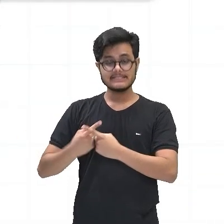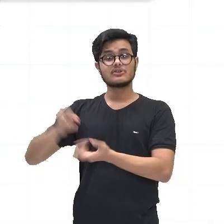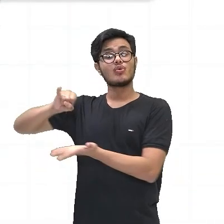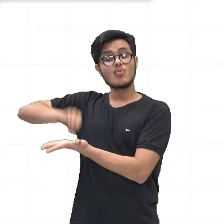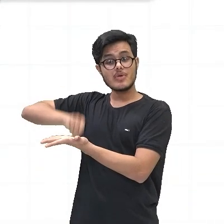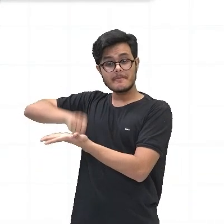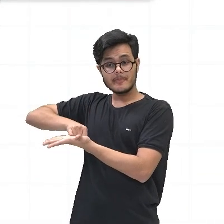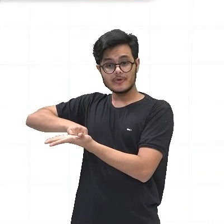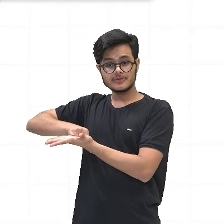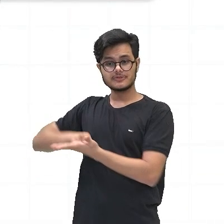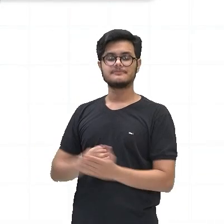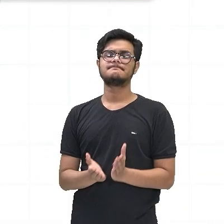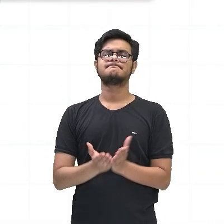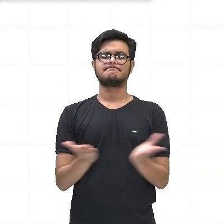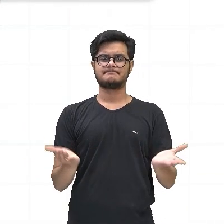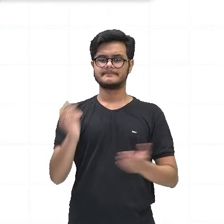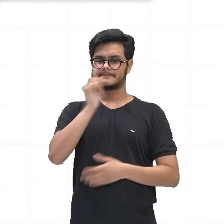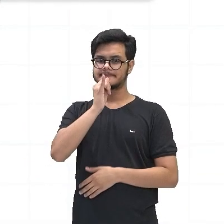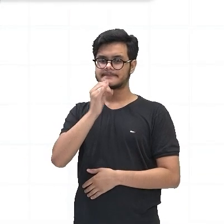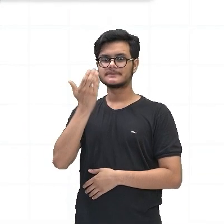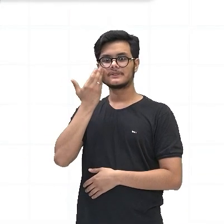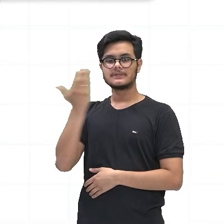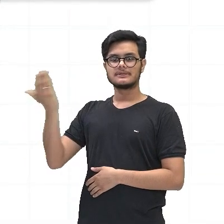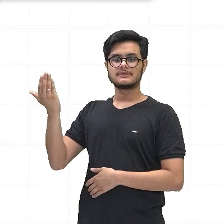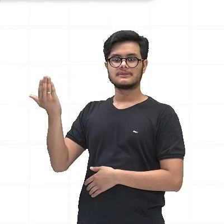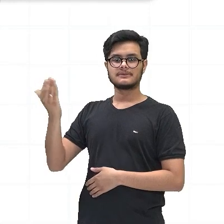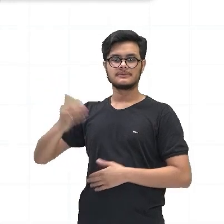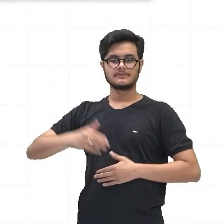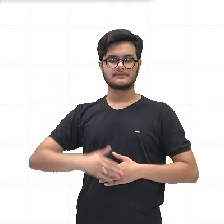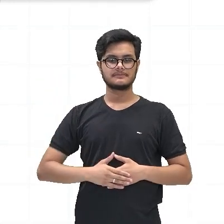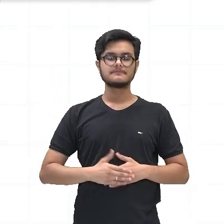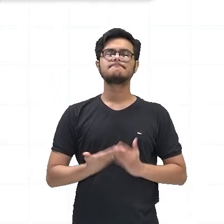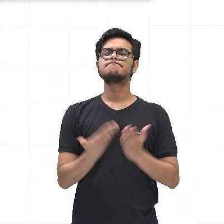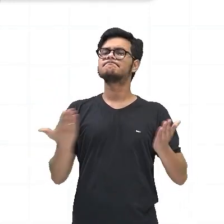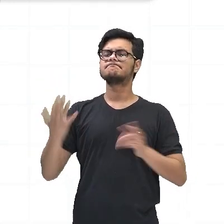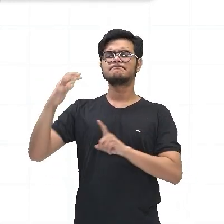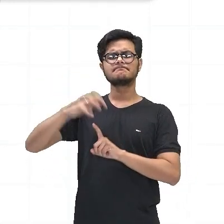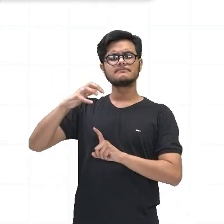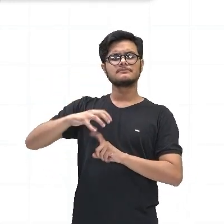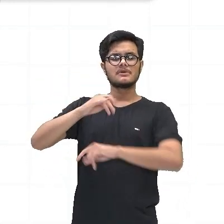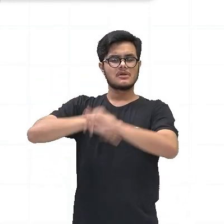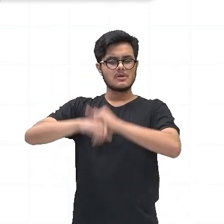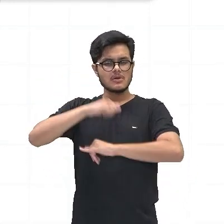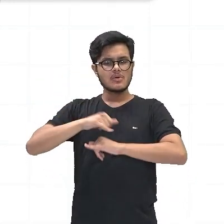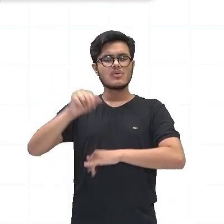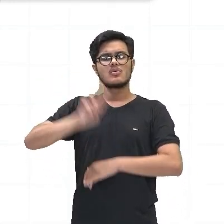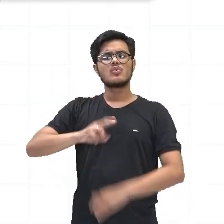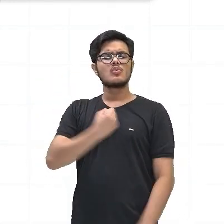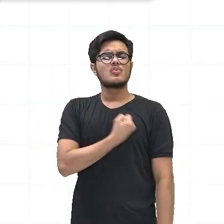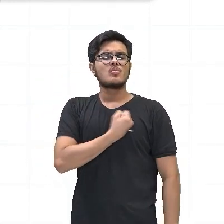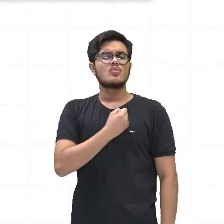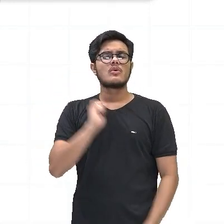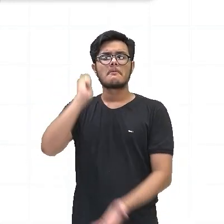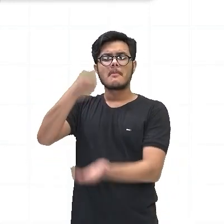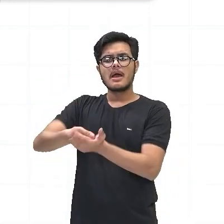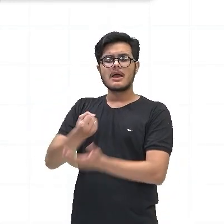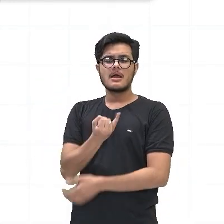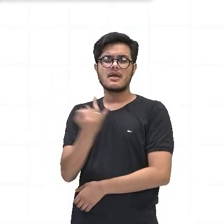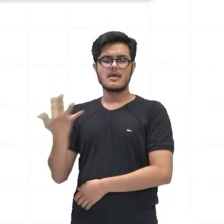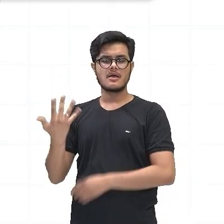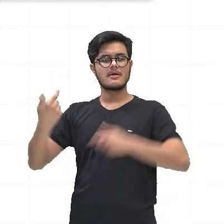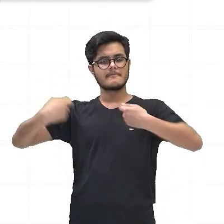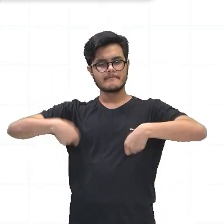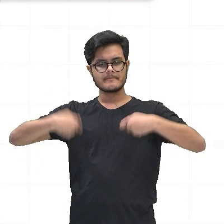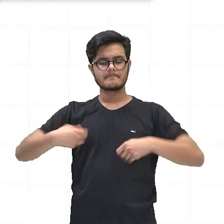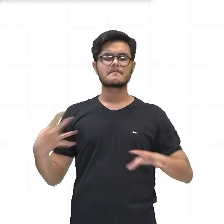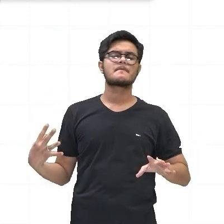Então, seguindo aí o nosso exemplo, para sabermos o impacto desse consumo no preço da conta de luz, é necessário